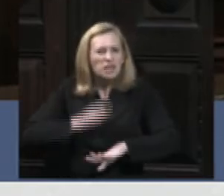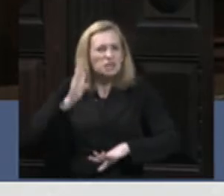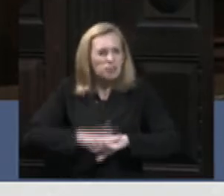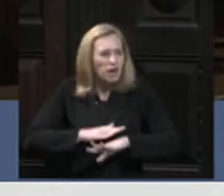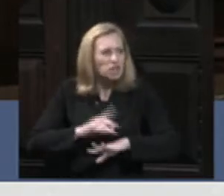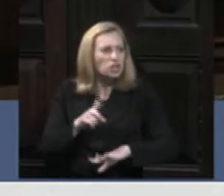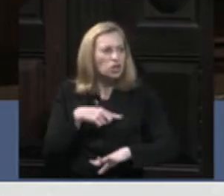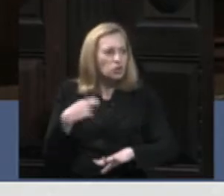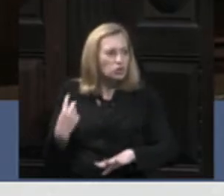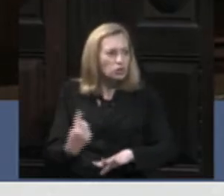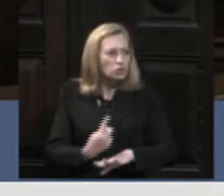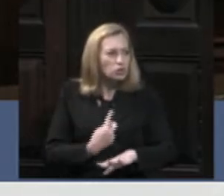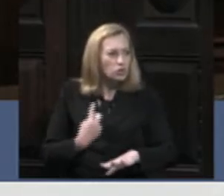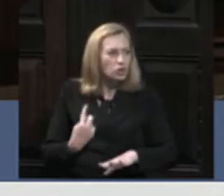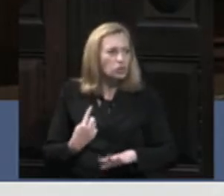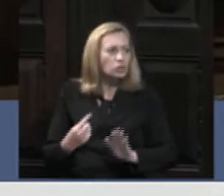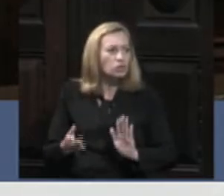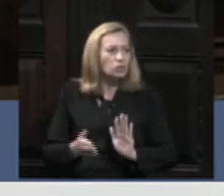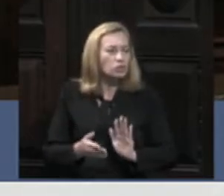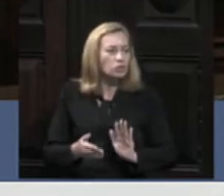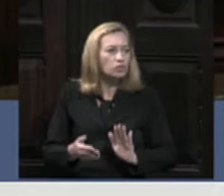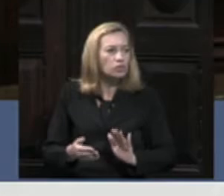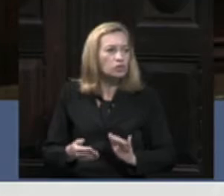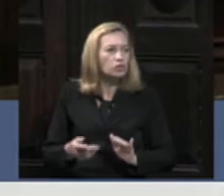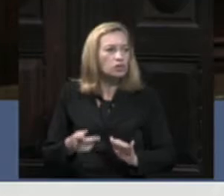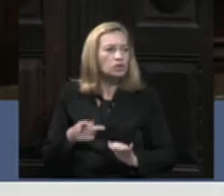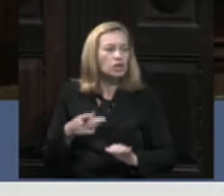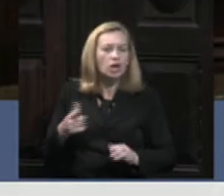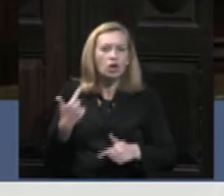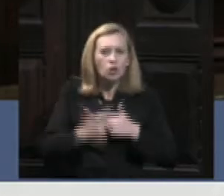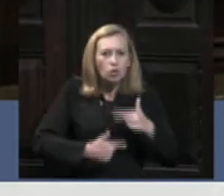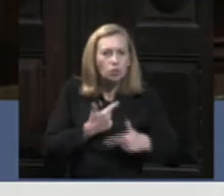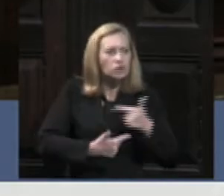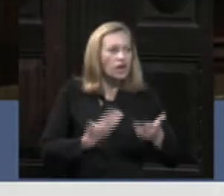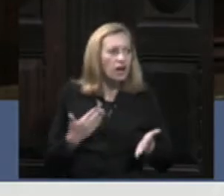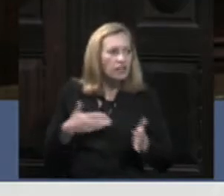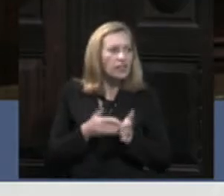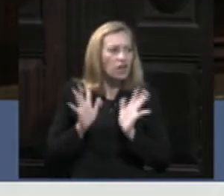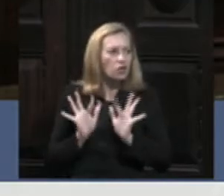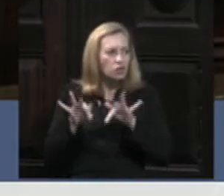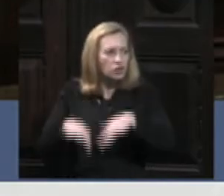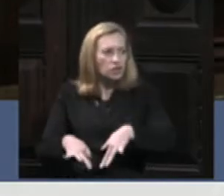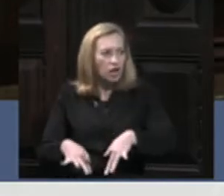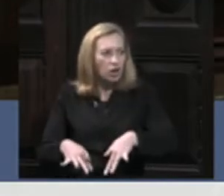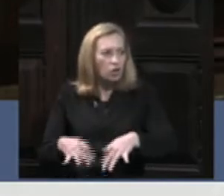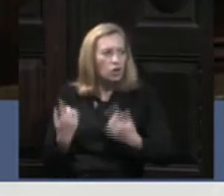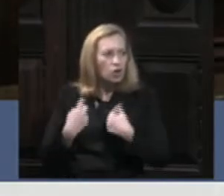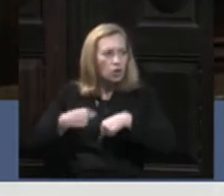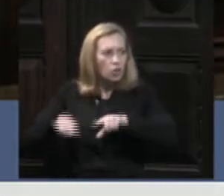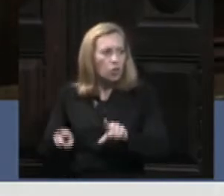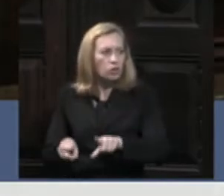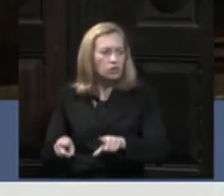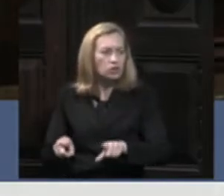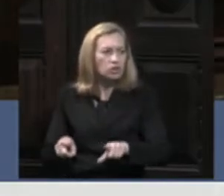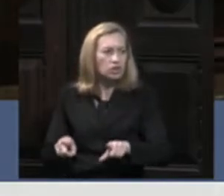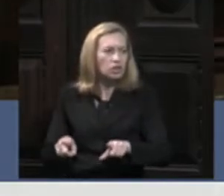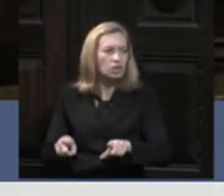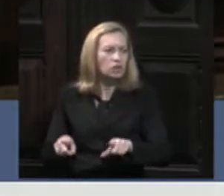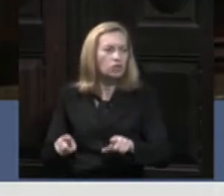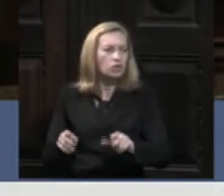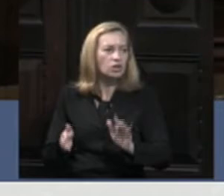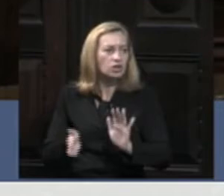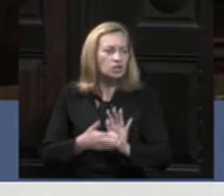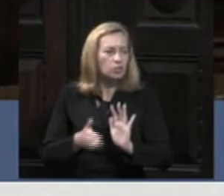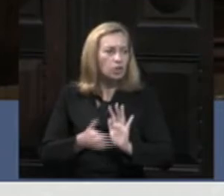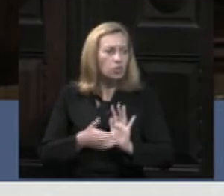Nosso veemente protesto contra isso. E nossa luta até o final contra esse grande absurdo que está sendo proposto